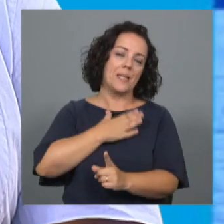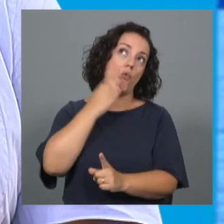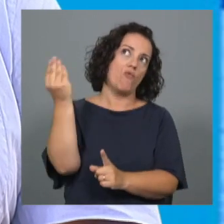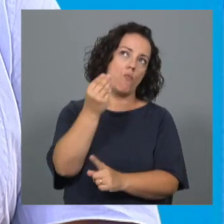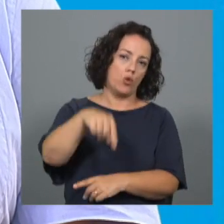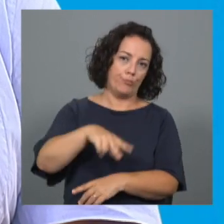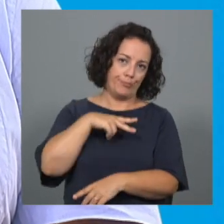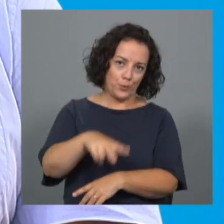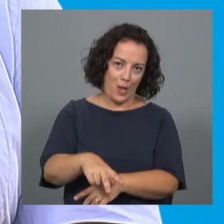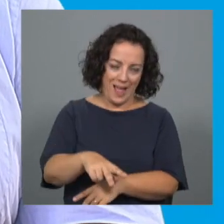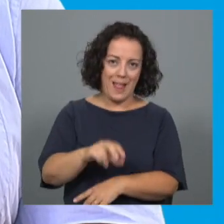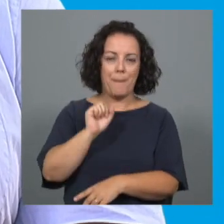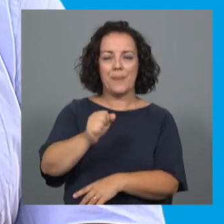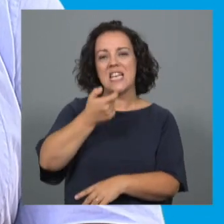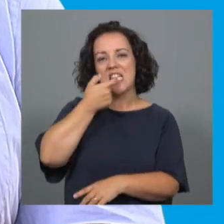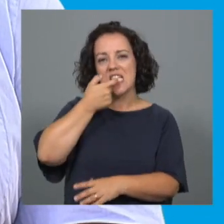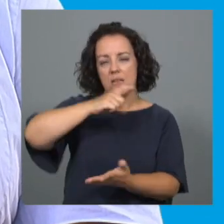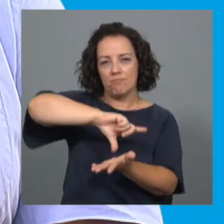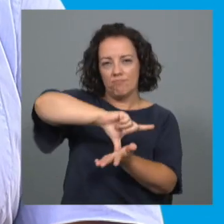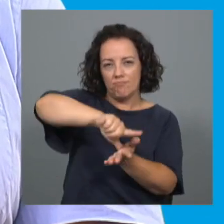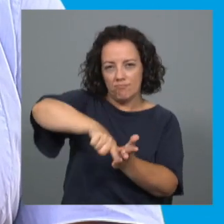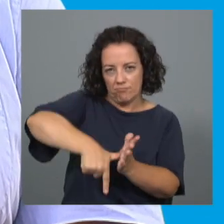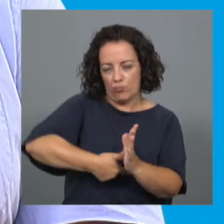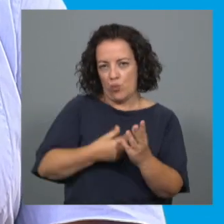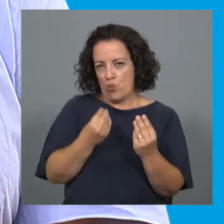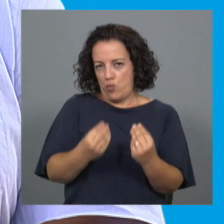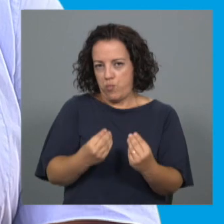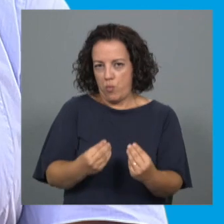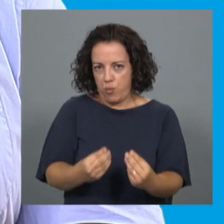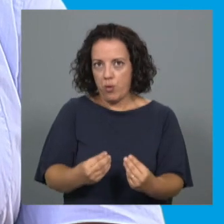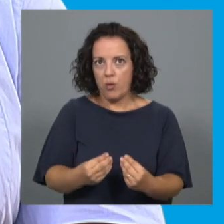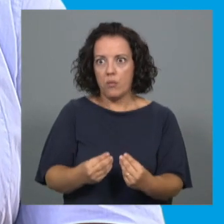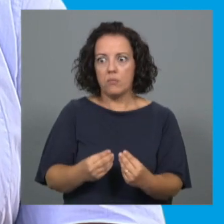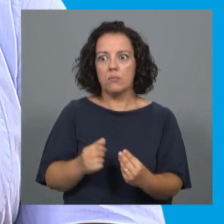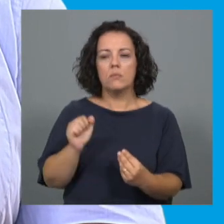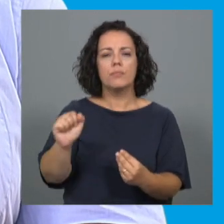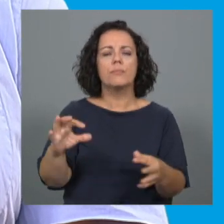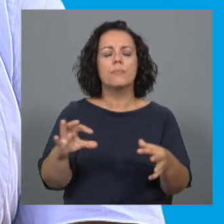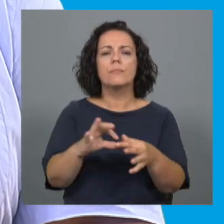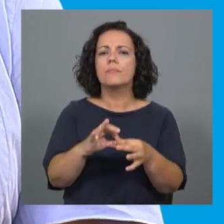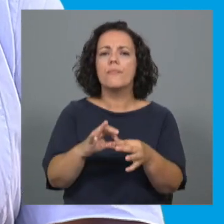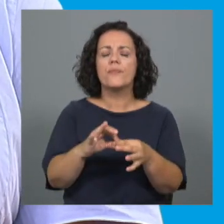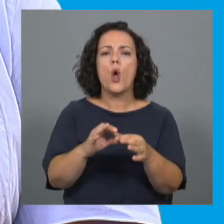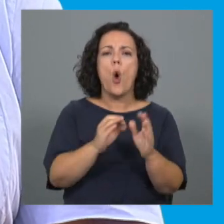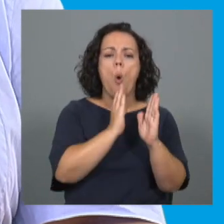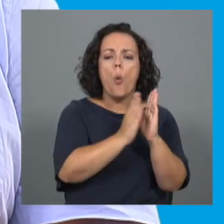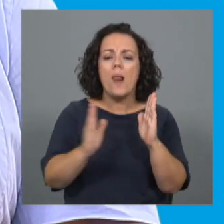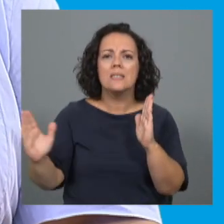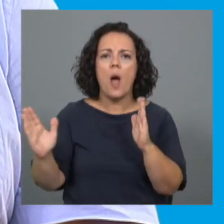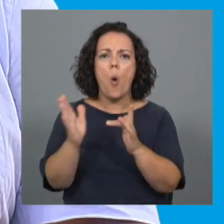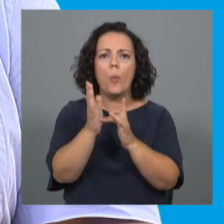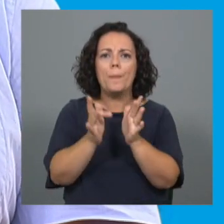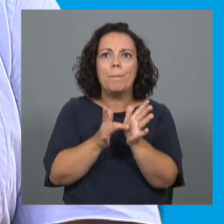se dedica a porcelanas e quejandos, da coleção Presépio. E essa família islâmica,